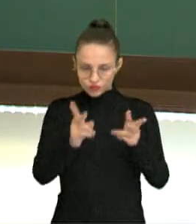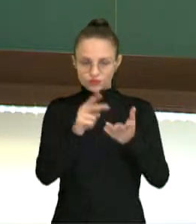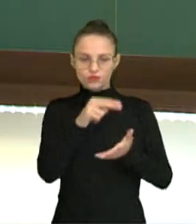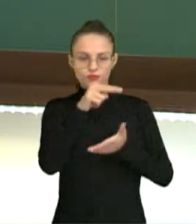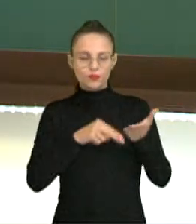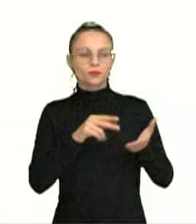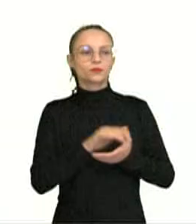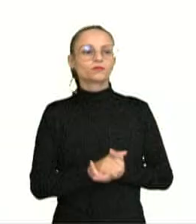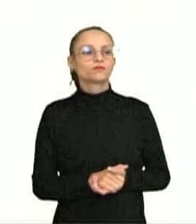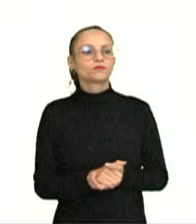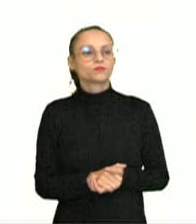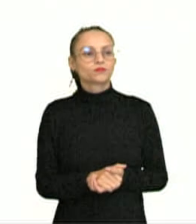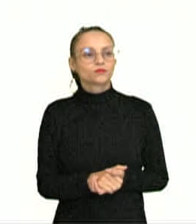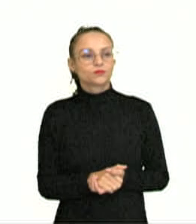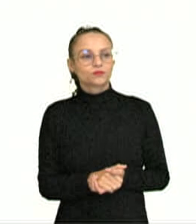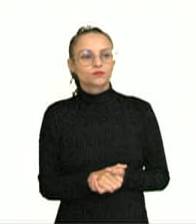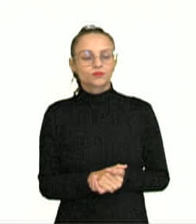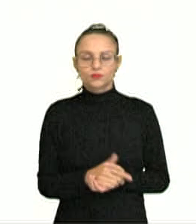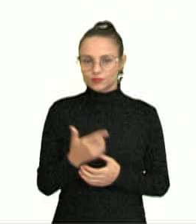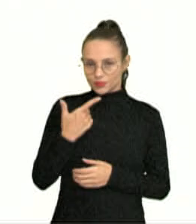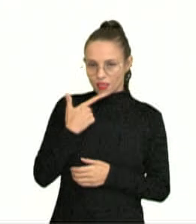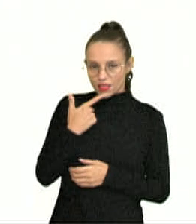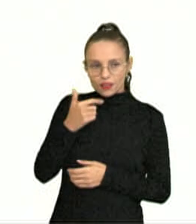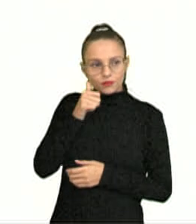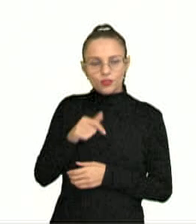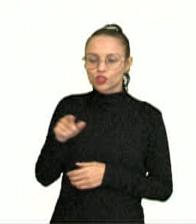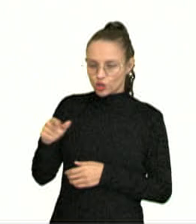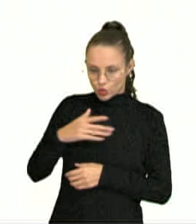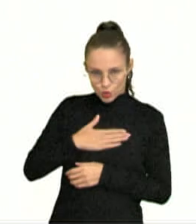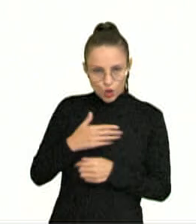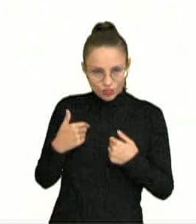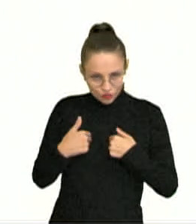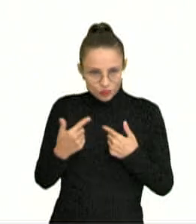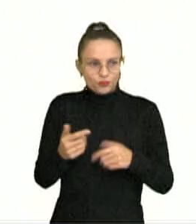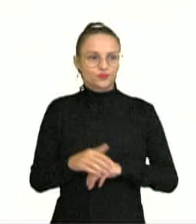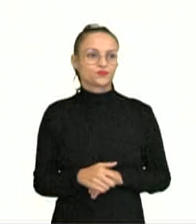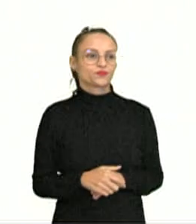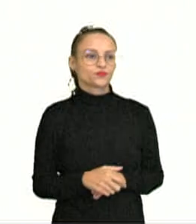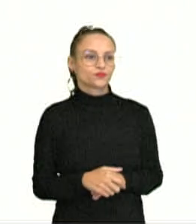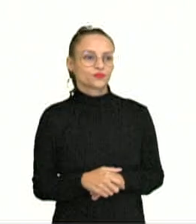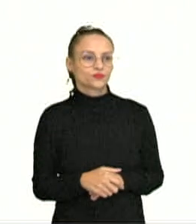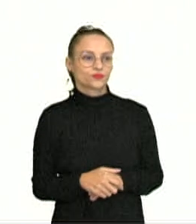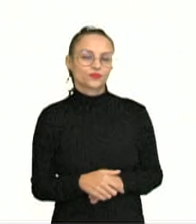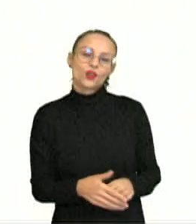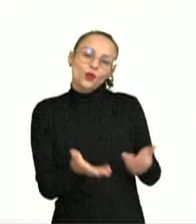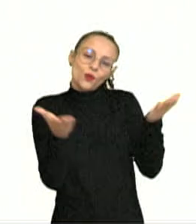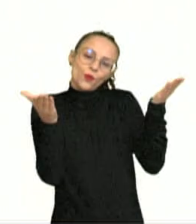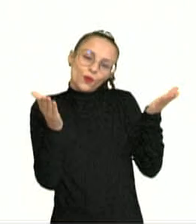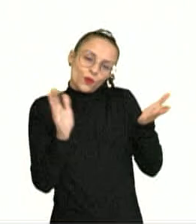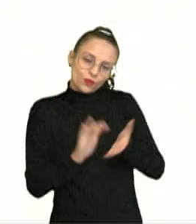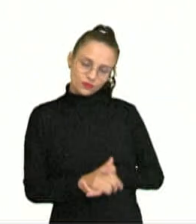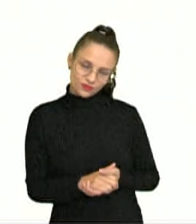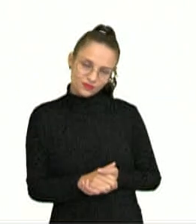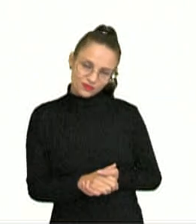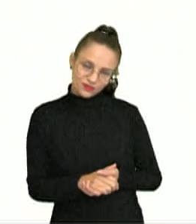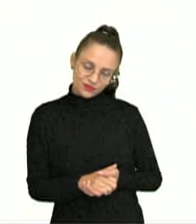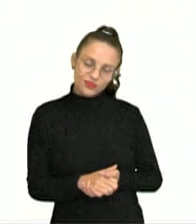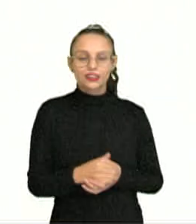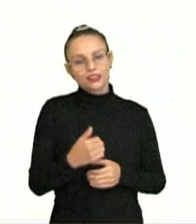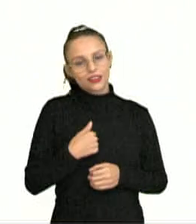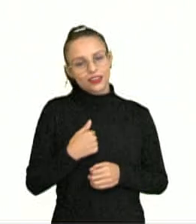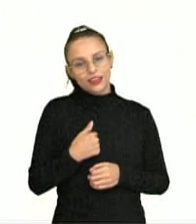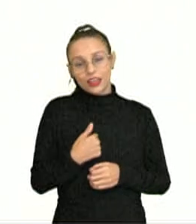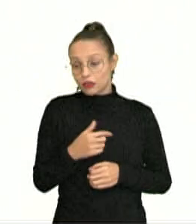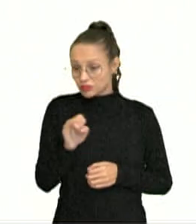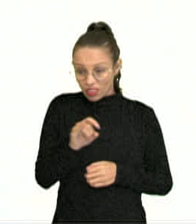Continuando a leitura. Maria sorrindo. Tu gosta de eu? Tião. Ó, dengosa, eu sem tu